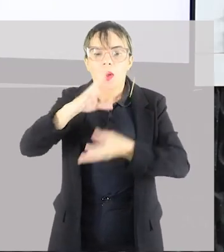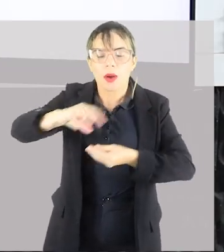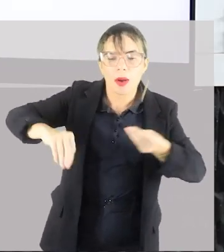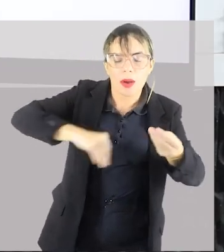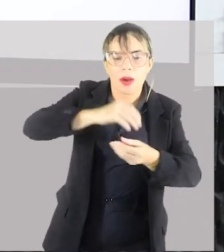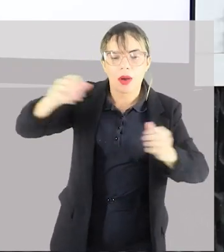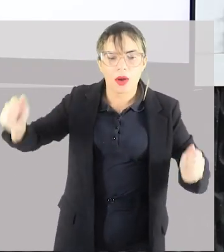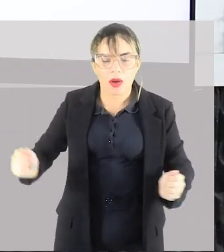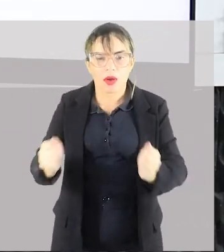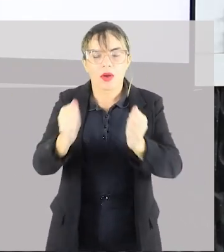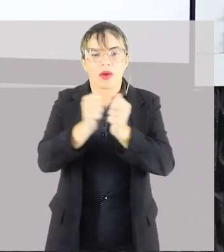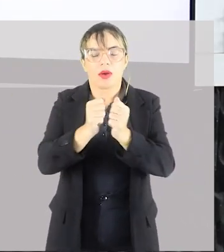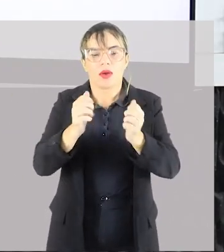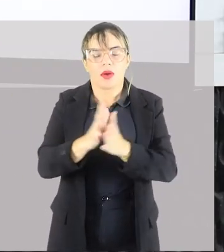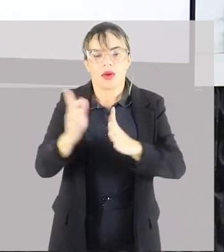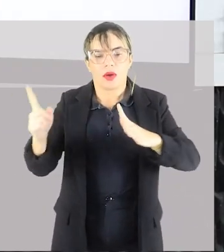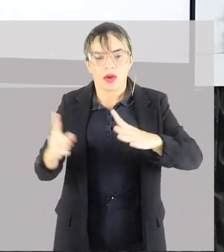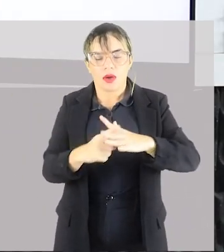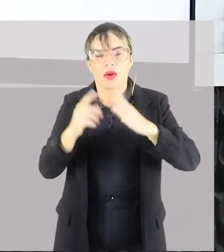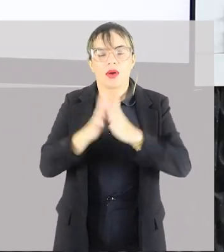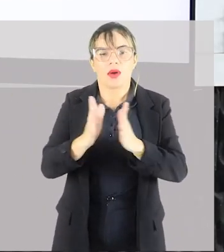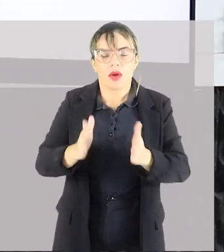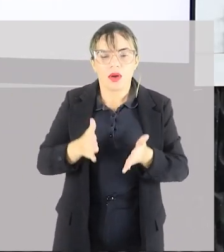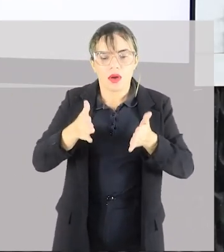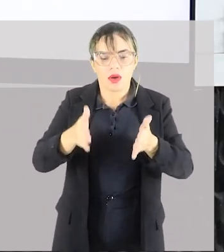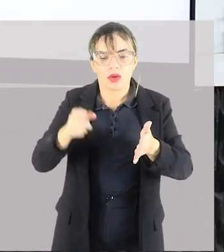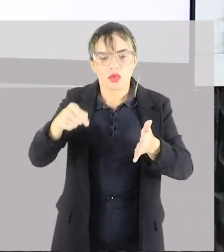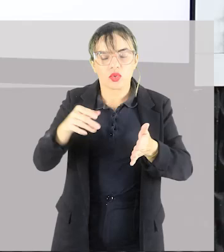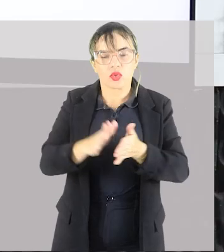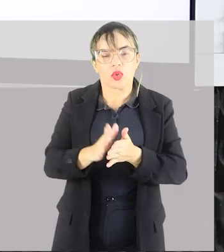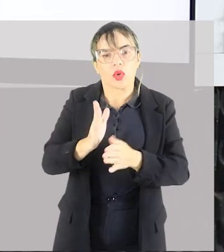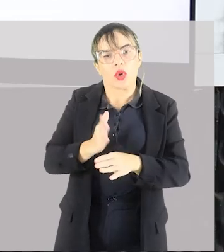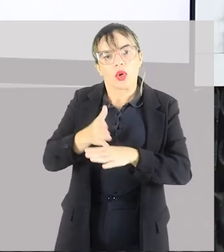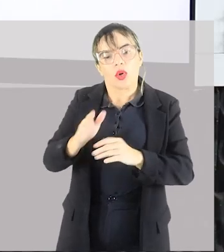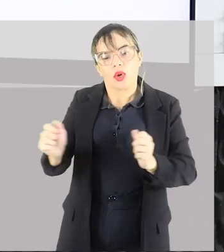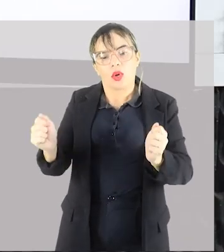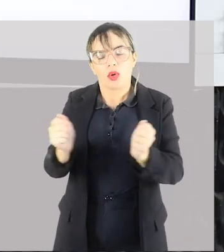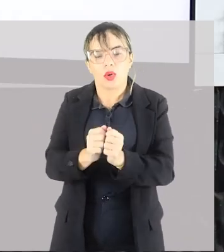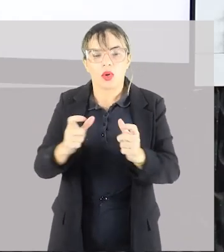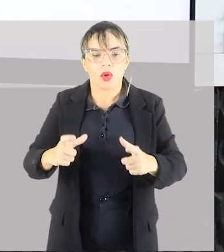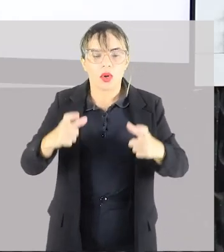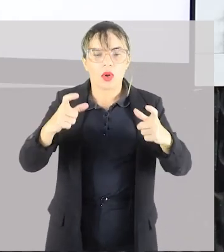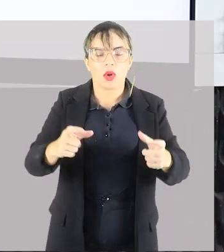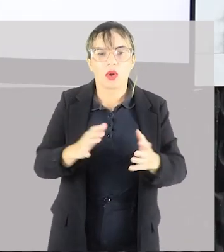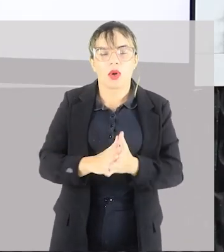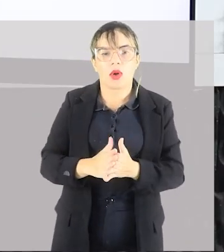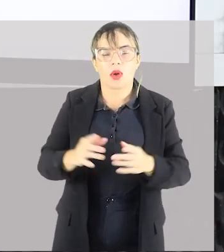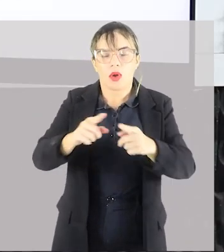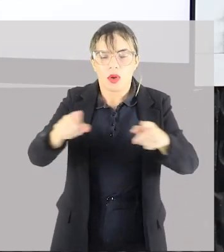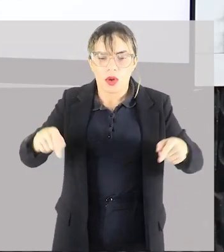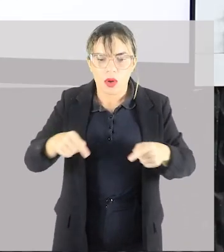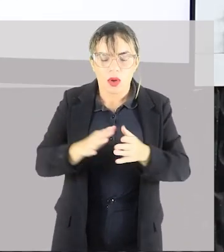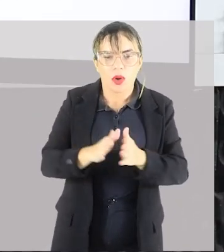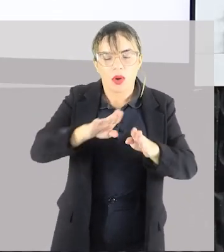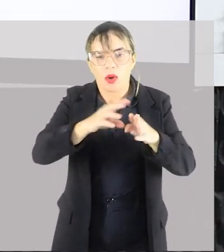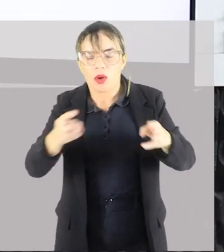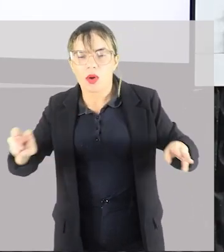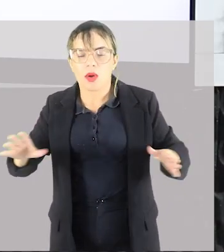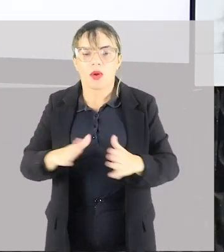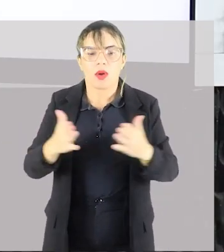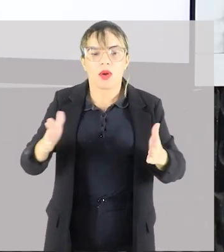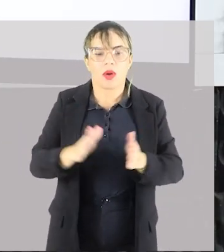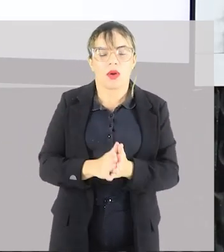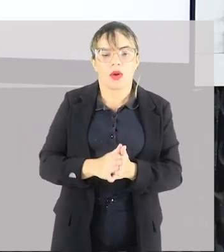integração e o suporte é o local que você tem, né? Um campo, o mar, uma praia e assim por diante. Como assim,